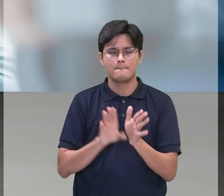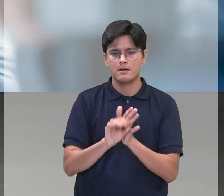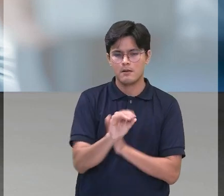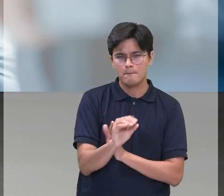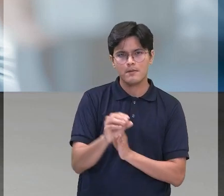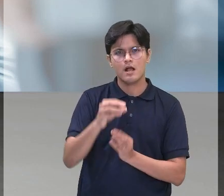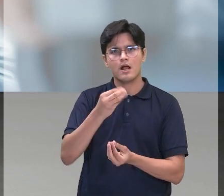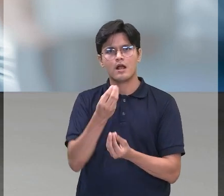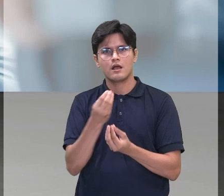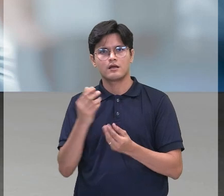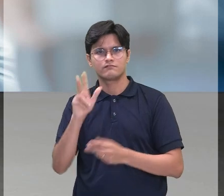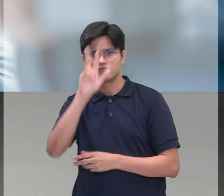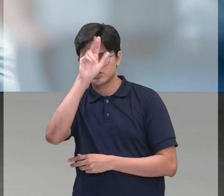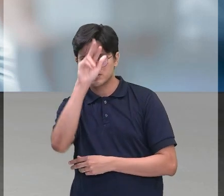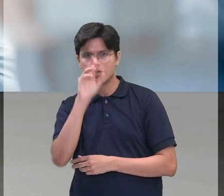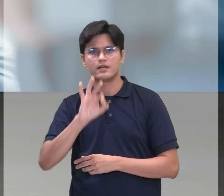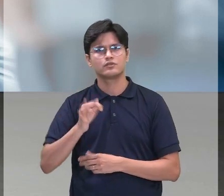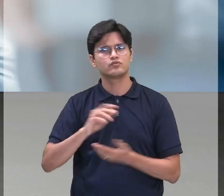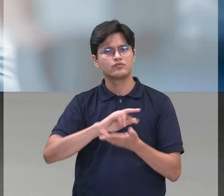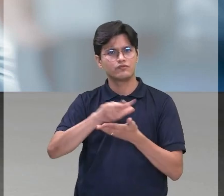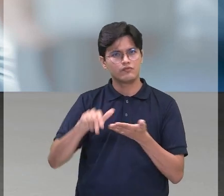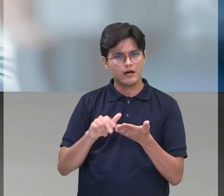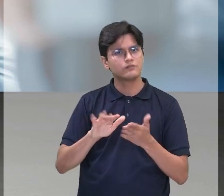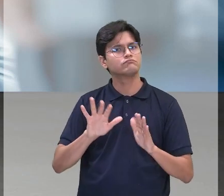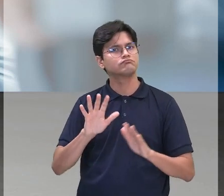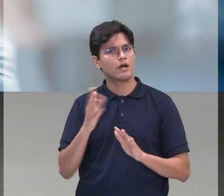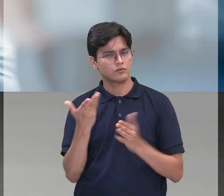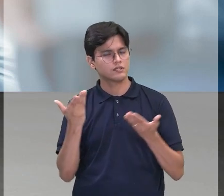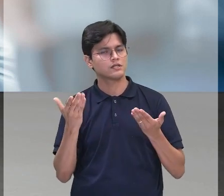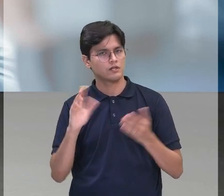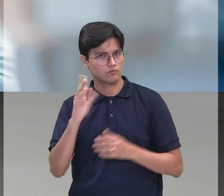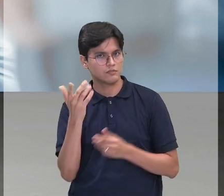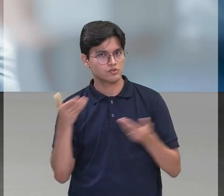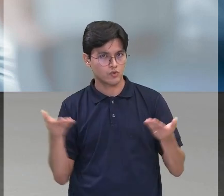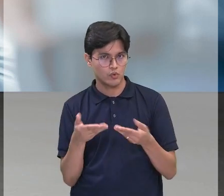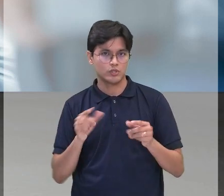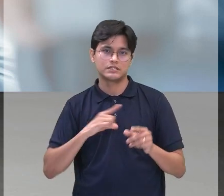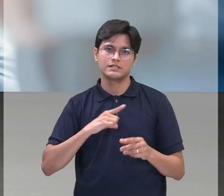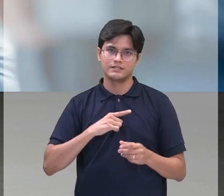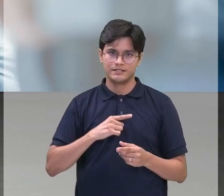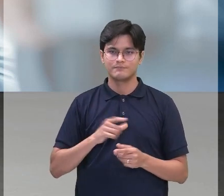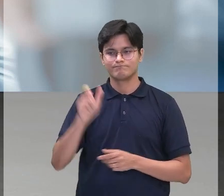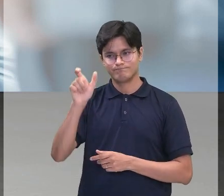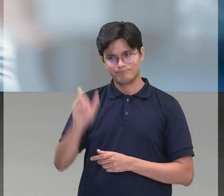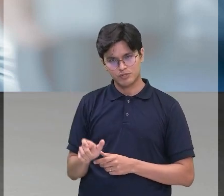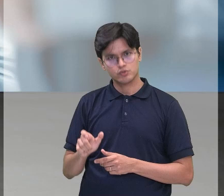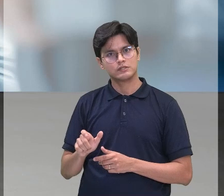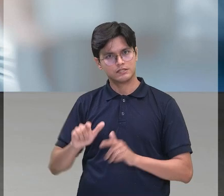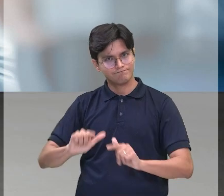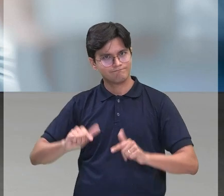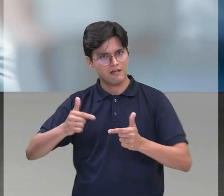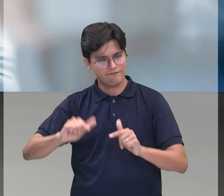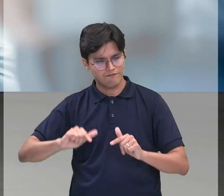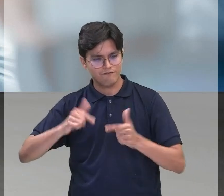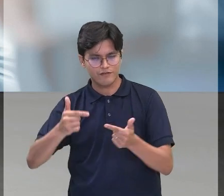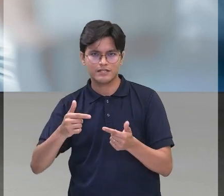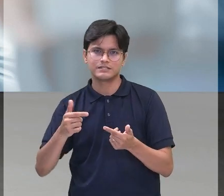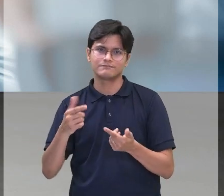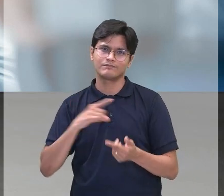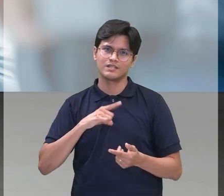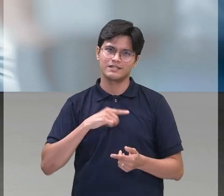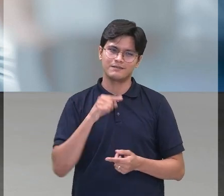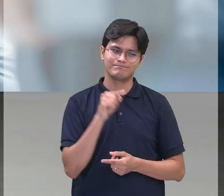acontece nos dias de hoje, né? Existem pessoas que são a favor e outras que são contra, né? Porque pode ocasionar algum